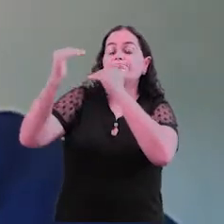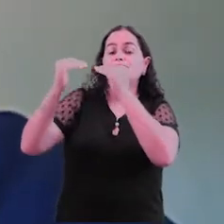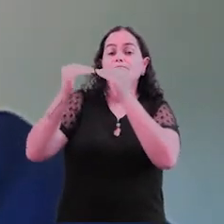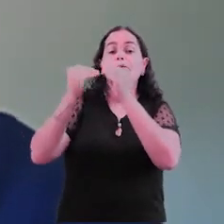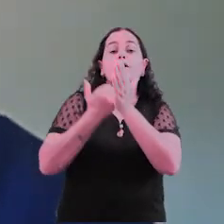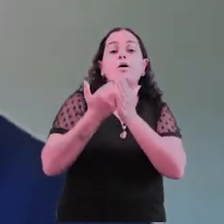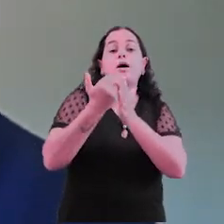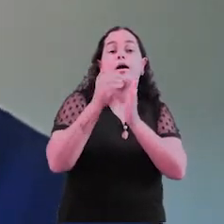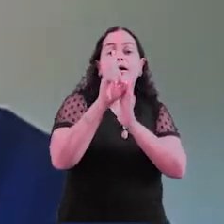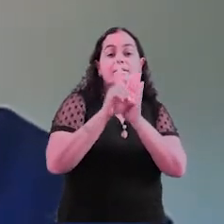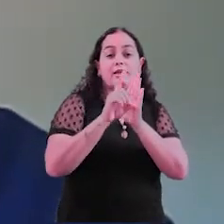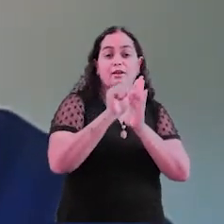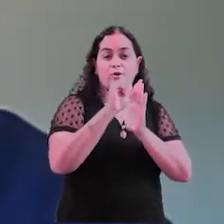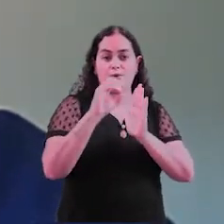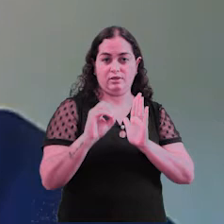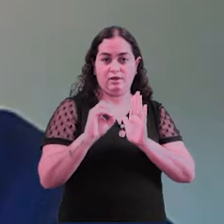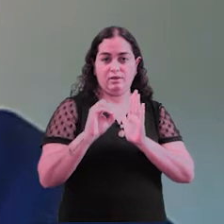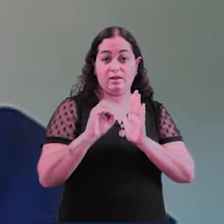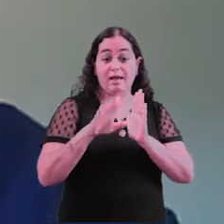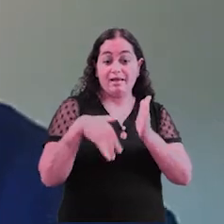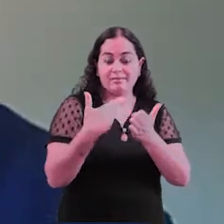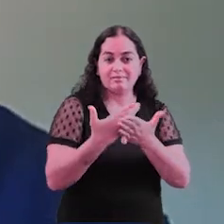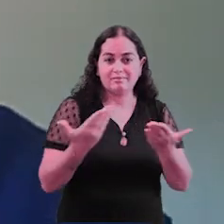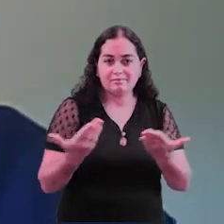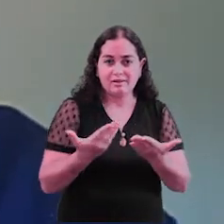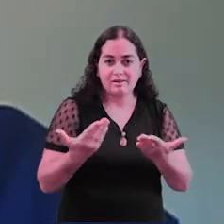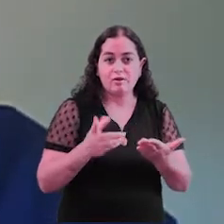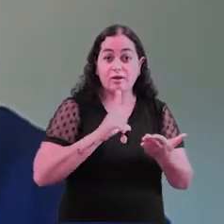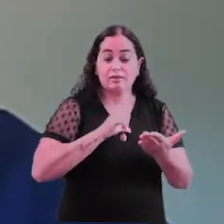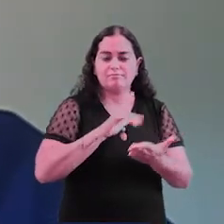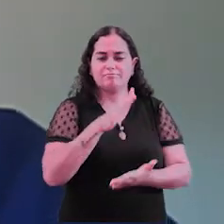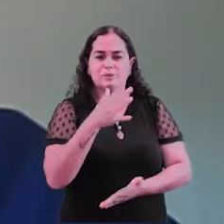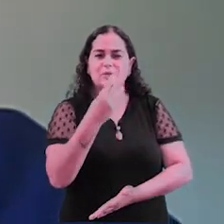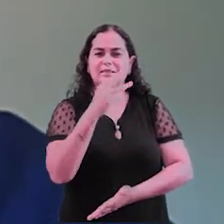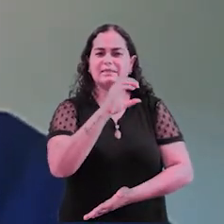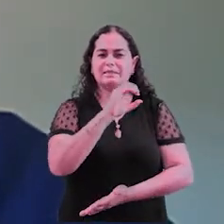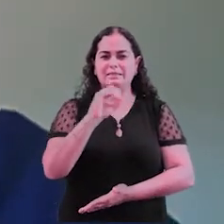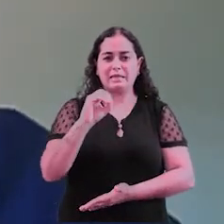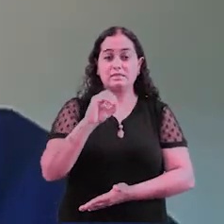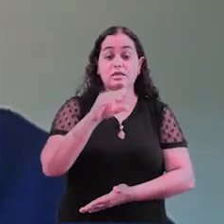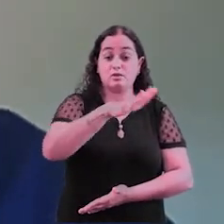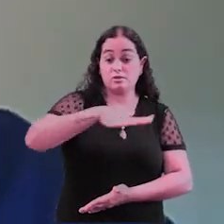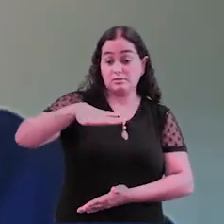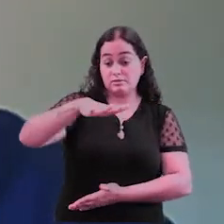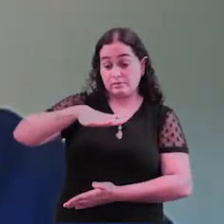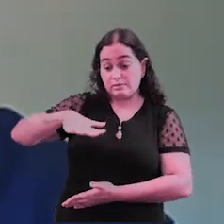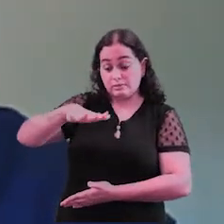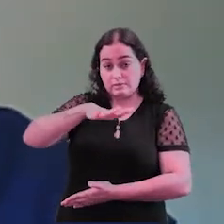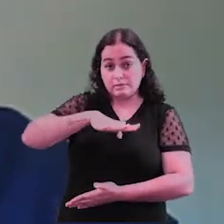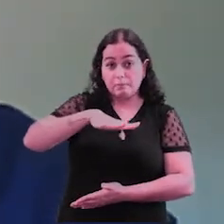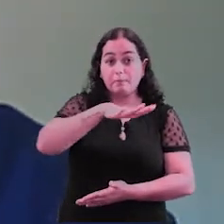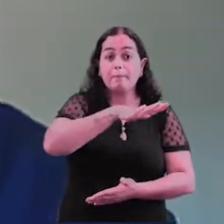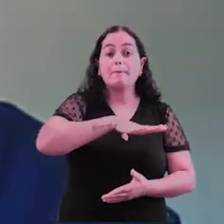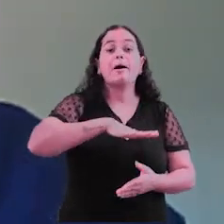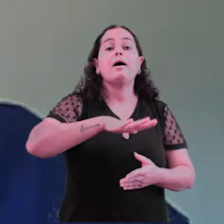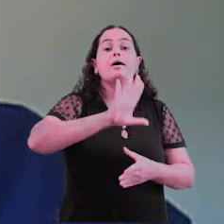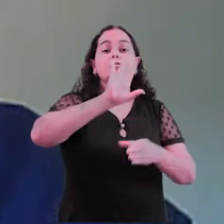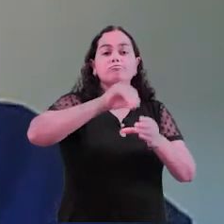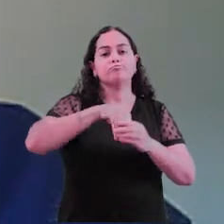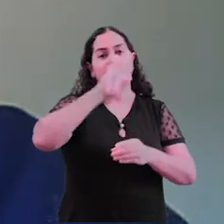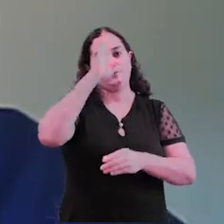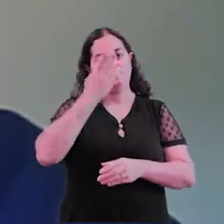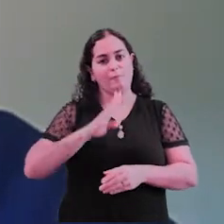1980. E até a presente data, estima-se haver por volta de 300 destes espaços espalhados por todo o